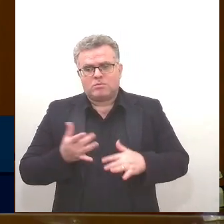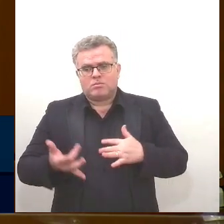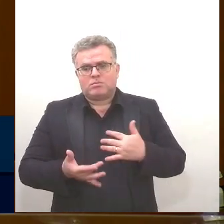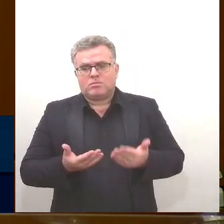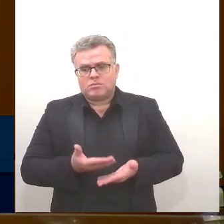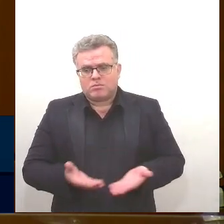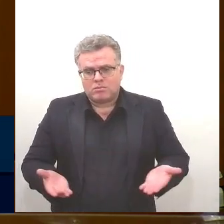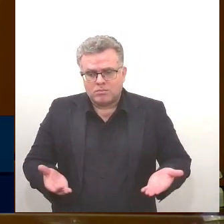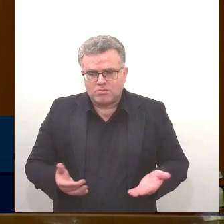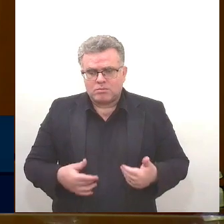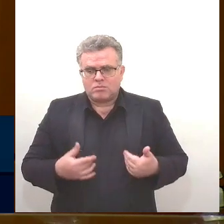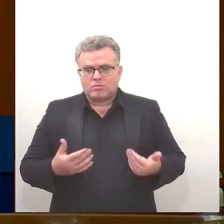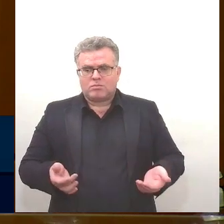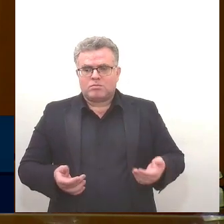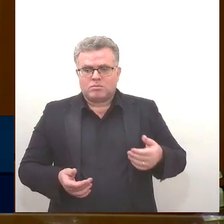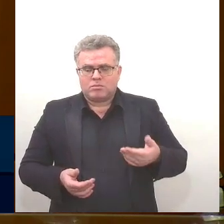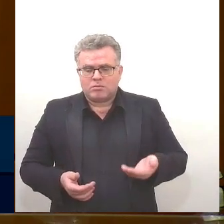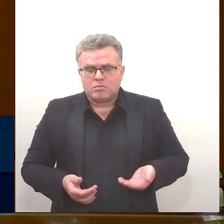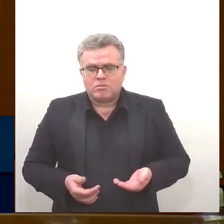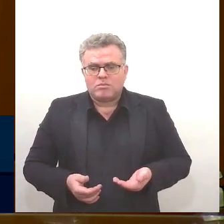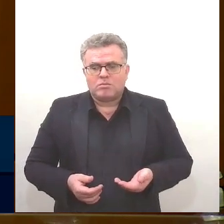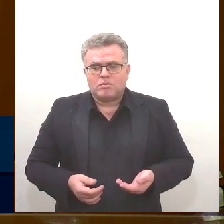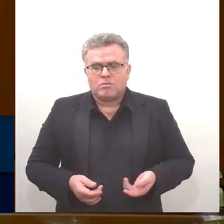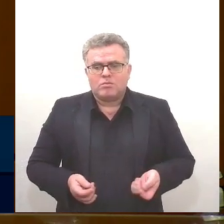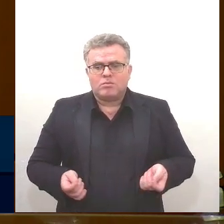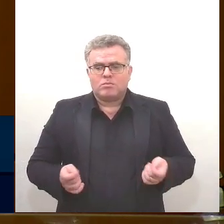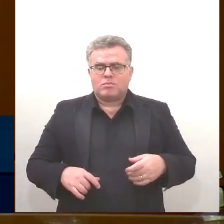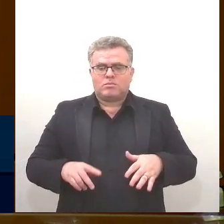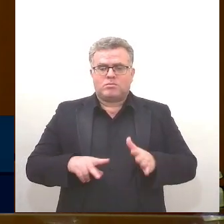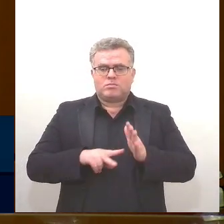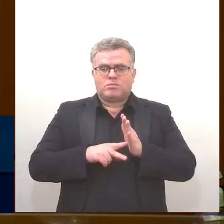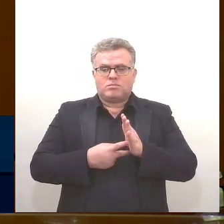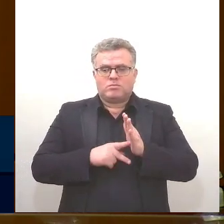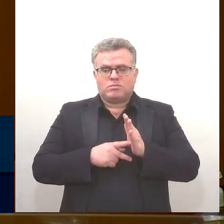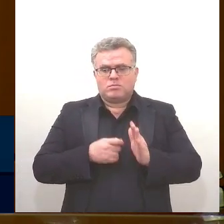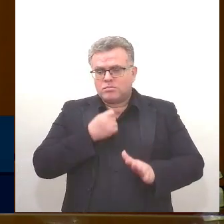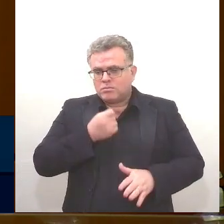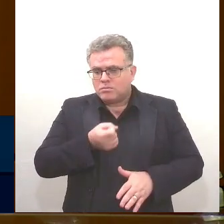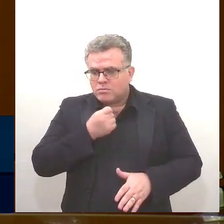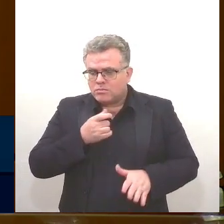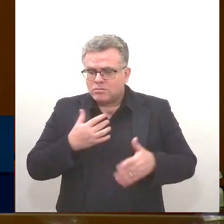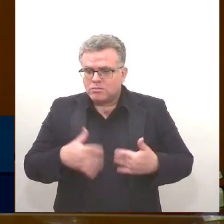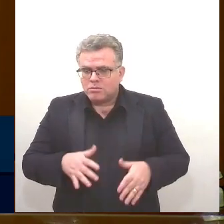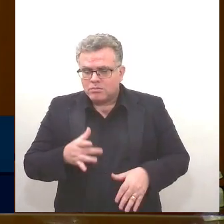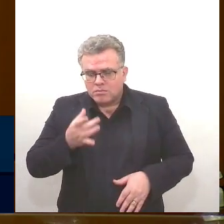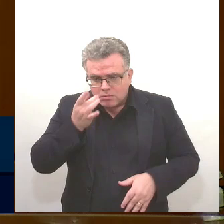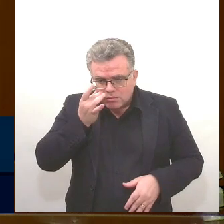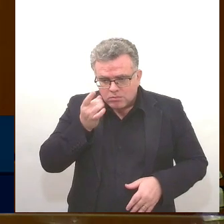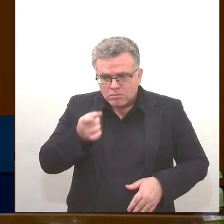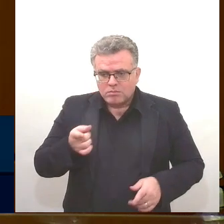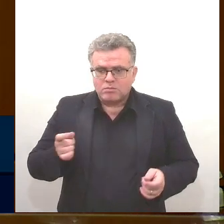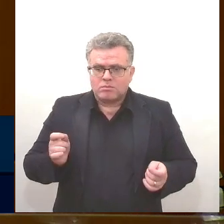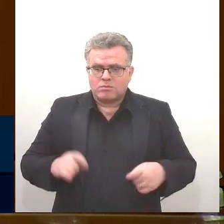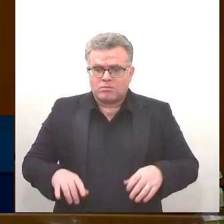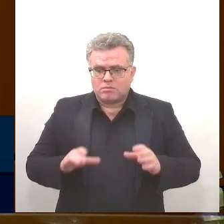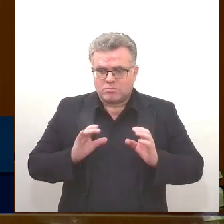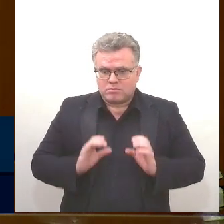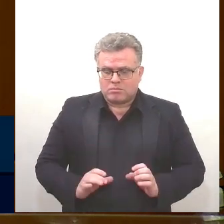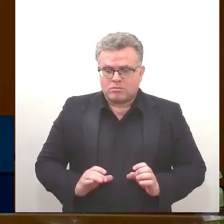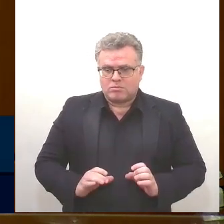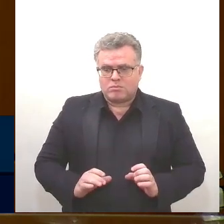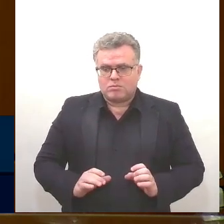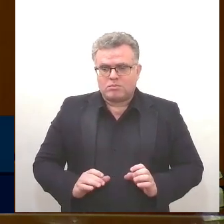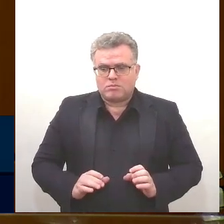preciso também que o sindicato dos Jornalistas Veja a postura deste